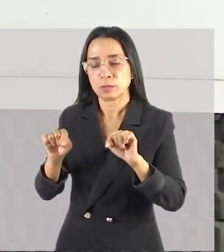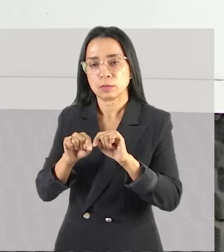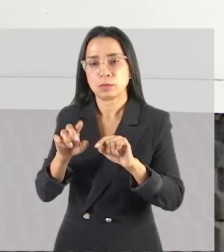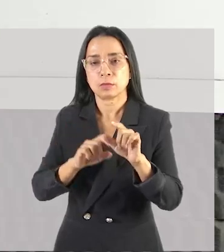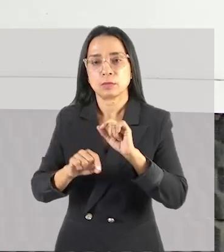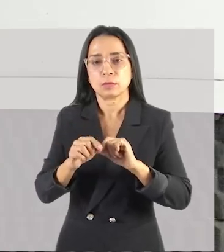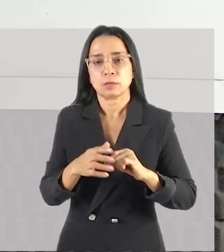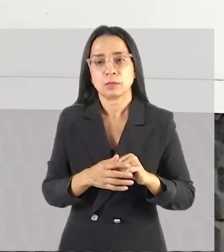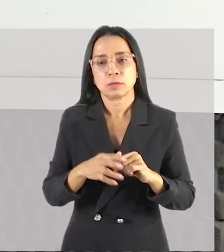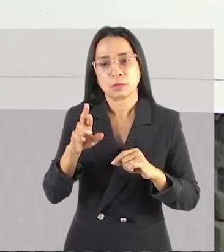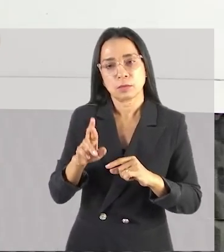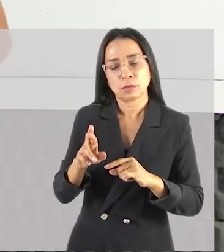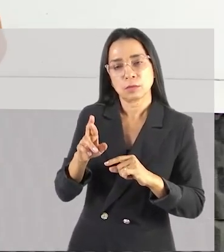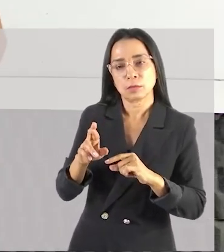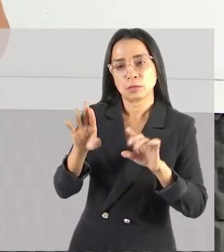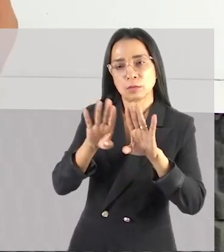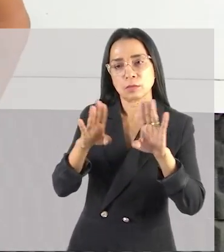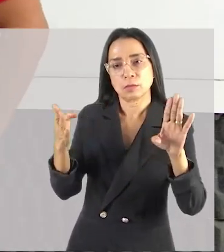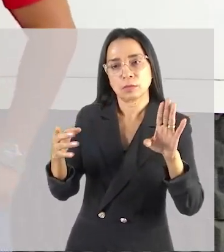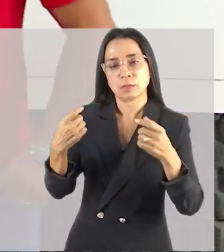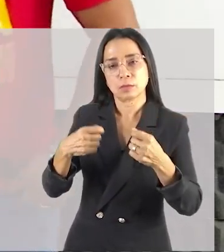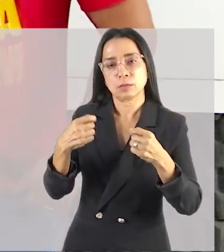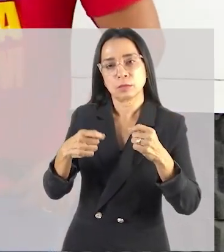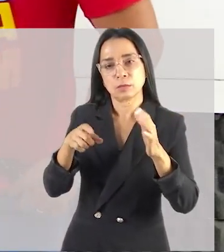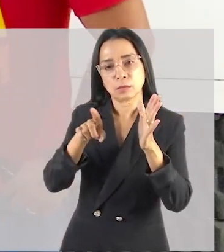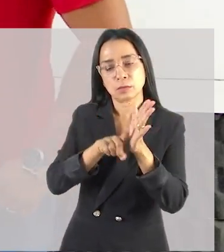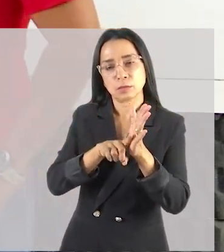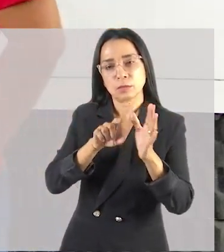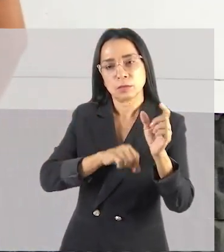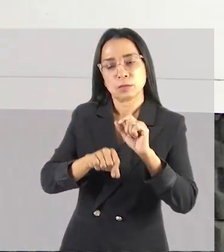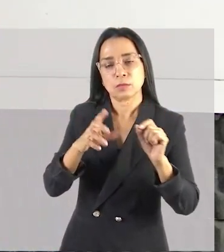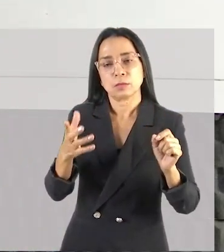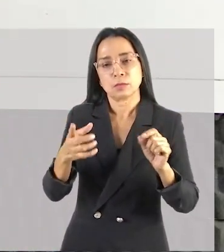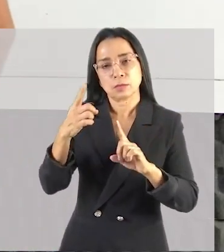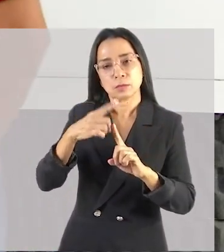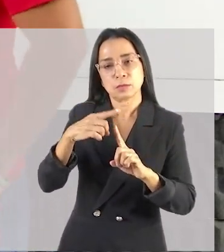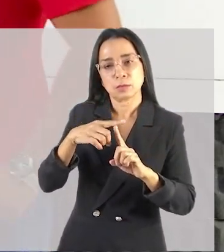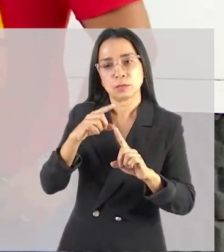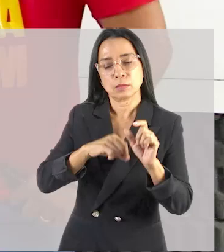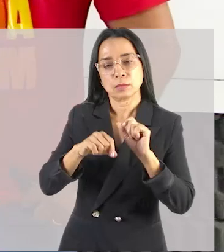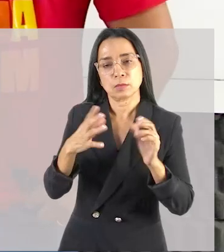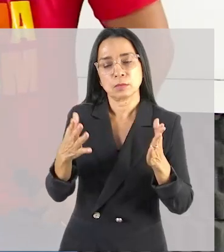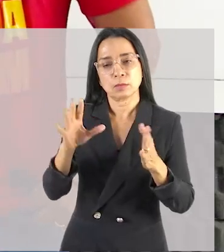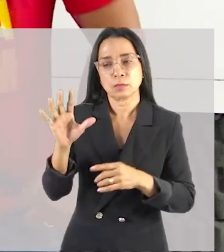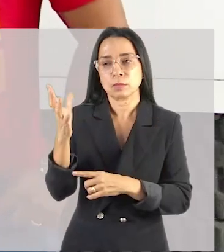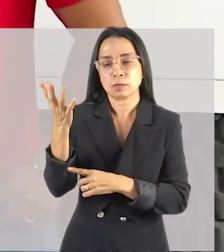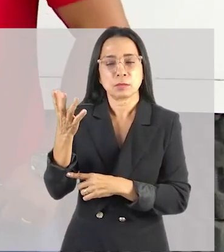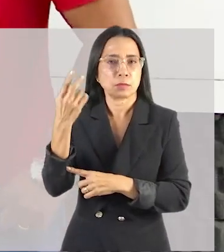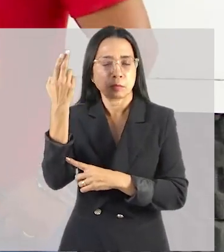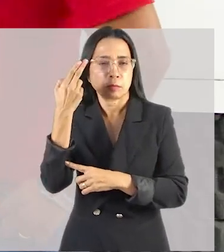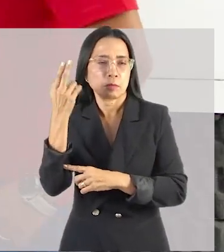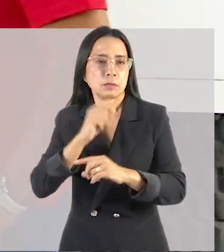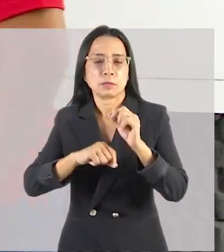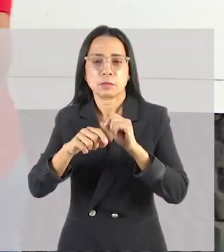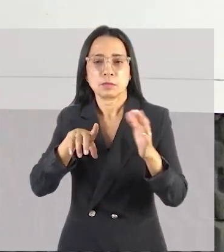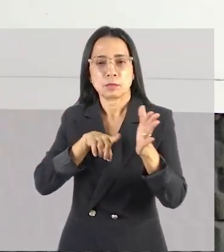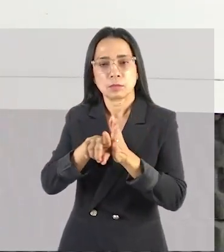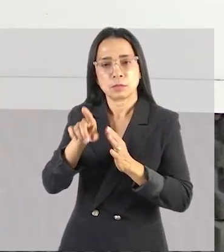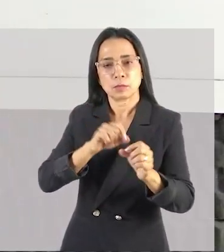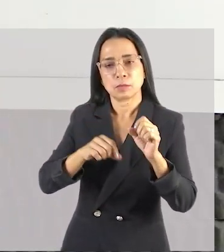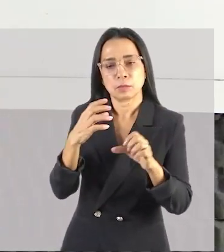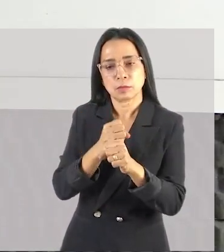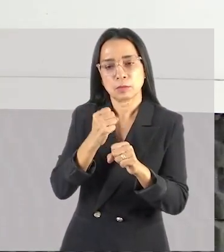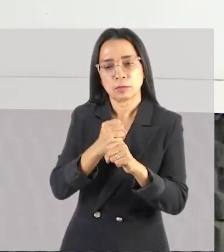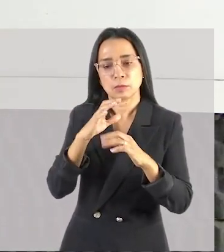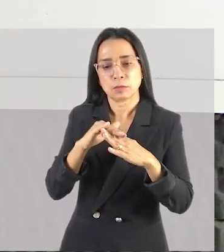essa referente à porta. Já tem que subtrair. Né? Esse tipo de situação ele é bem comum nas questões. Você vai calcular a